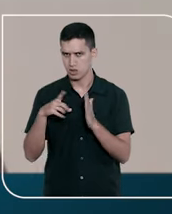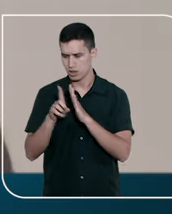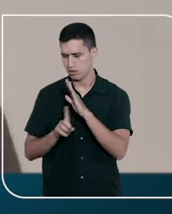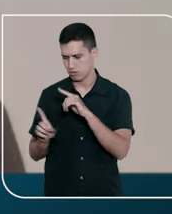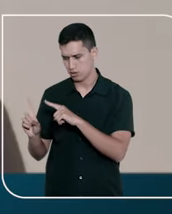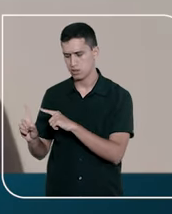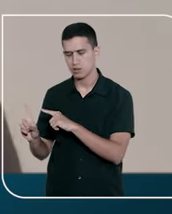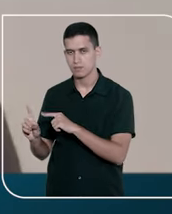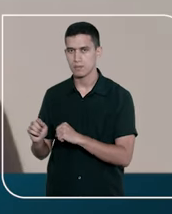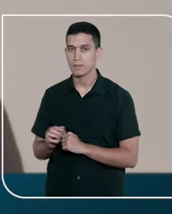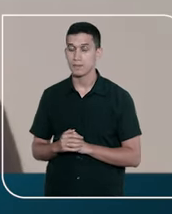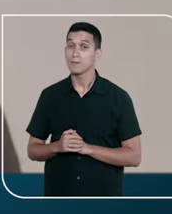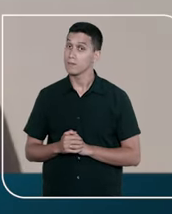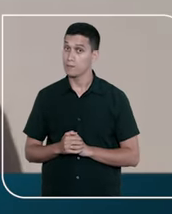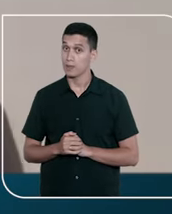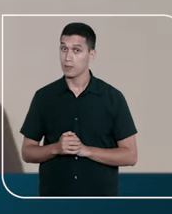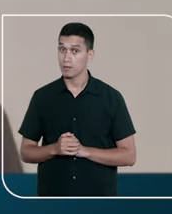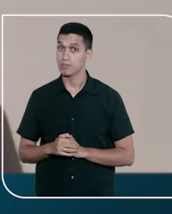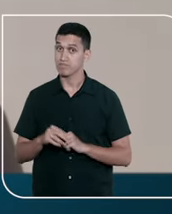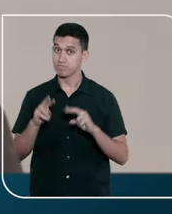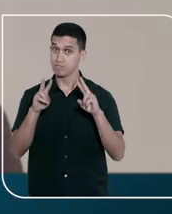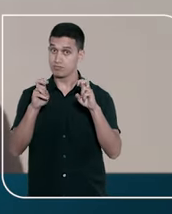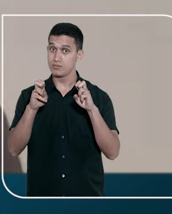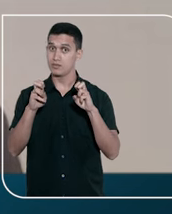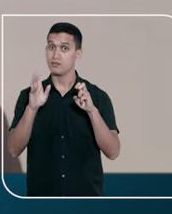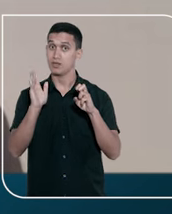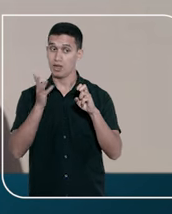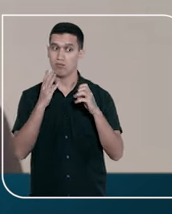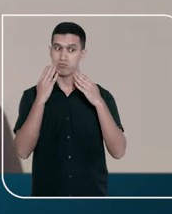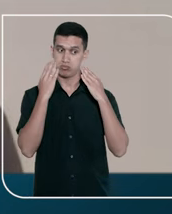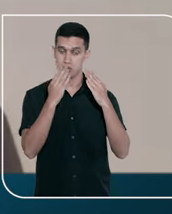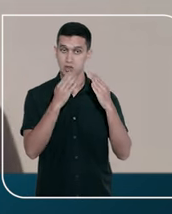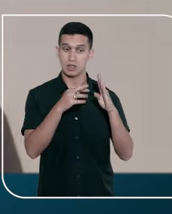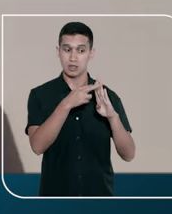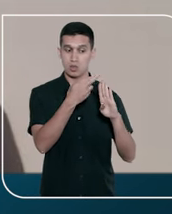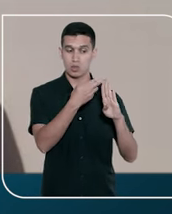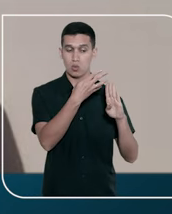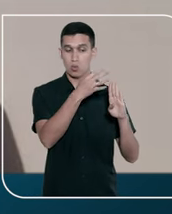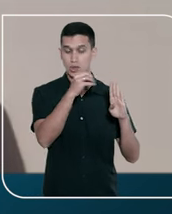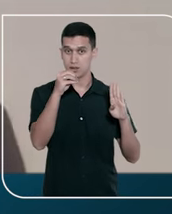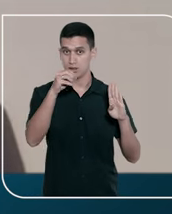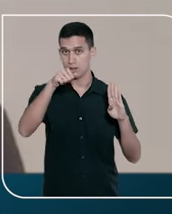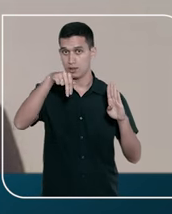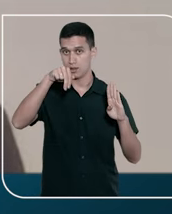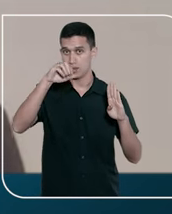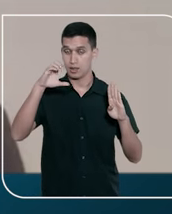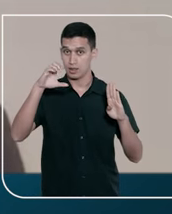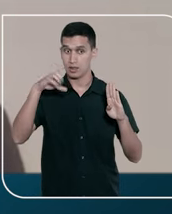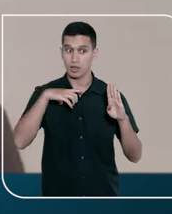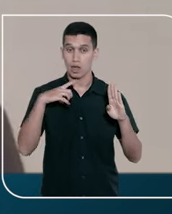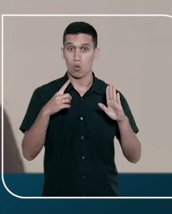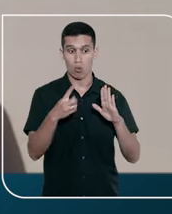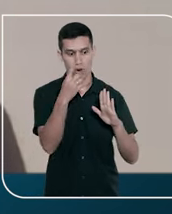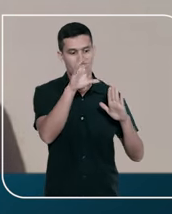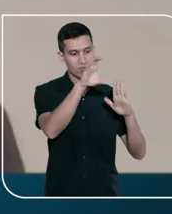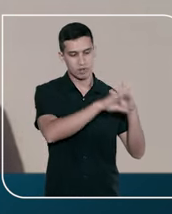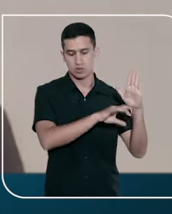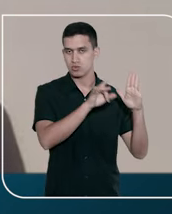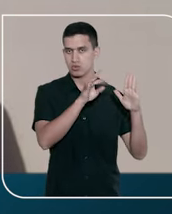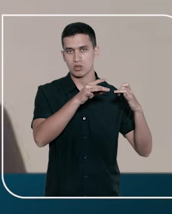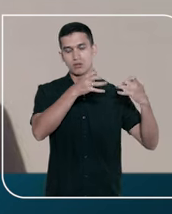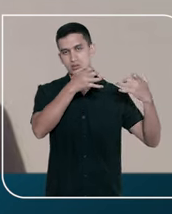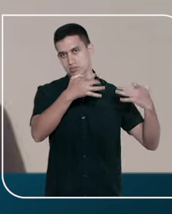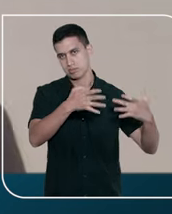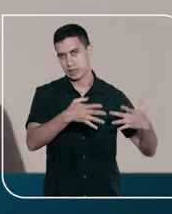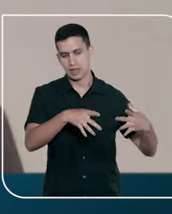A matéria está exaustivamente prevista na resolução 400 da ANAC. Tem um capítulo, inclusive,